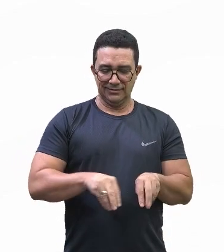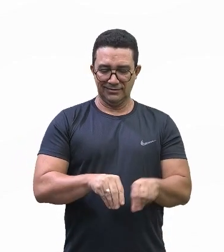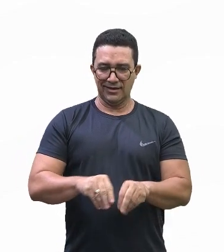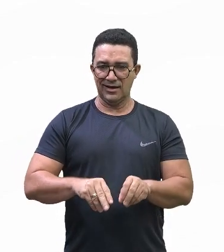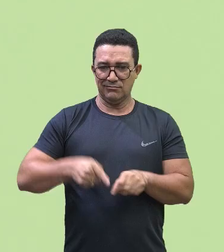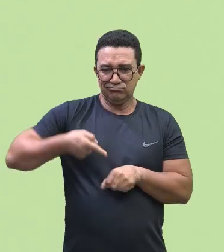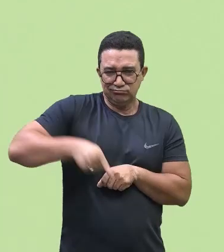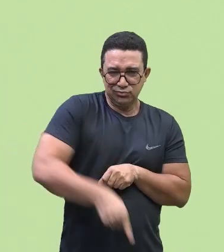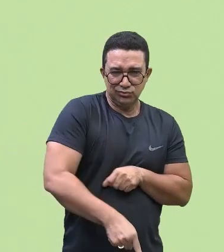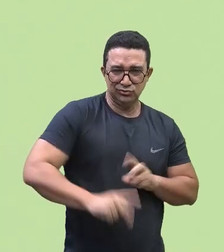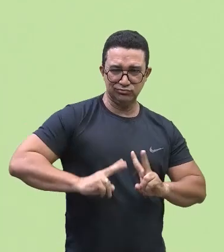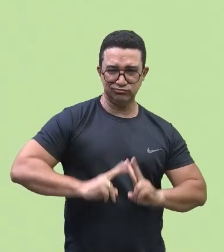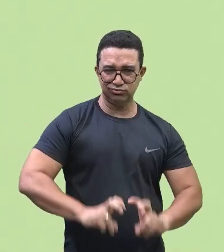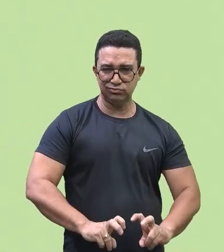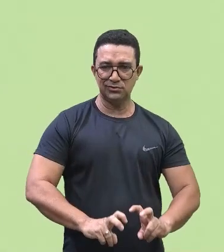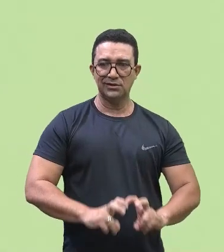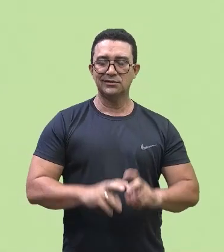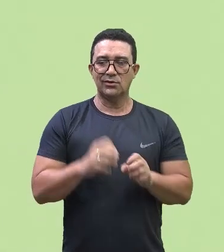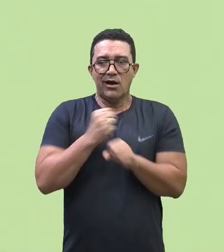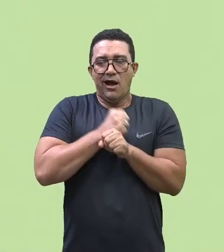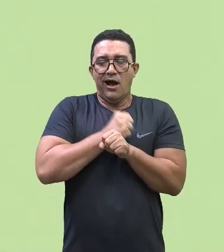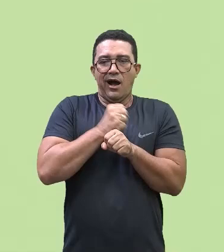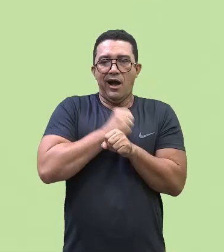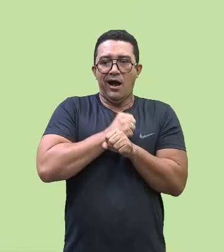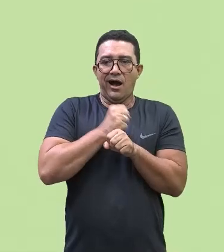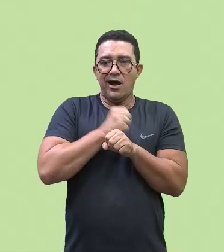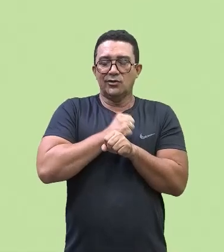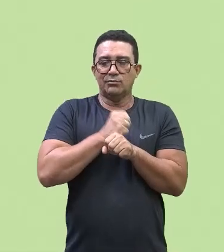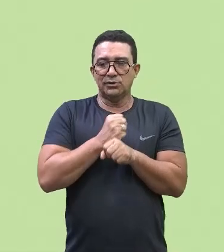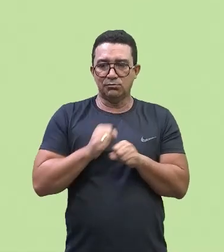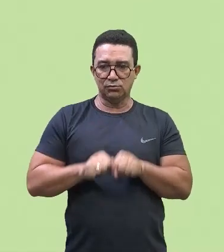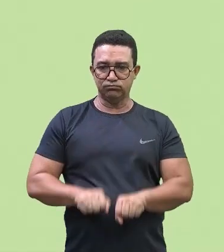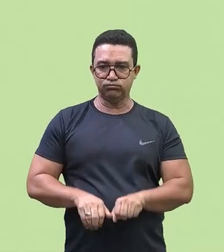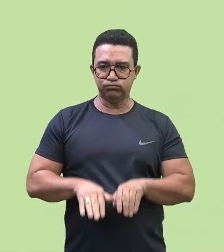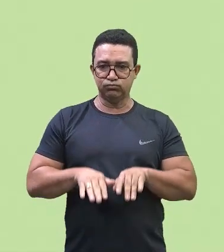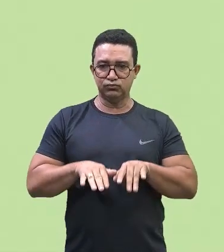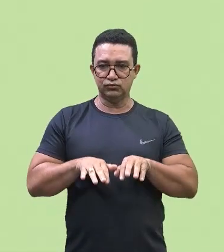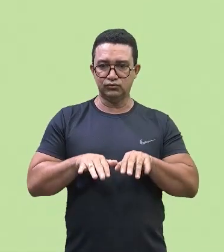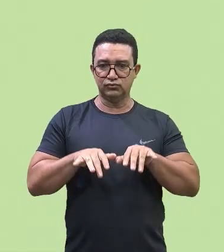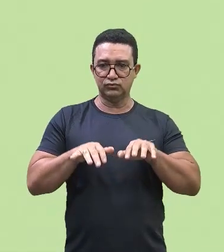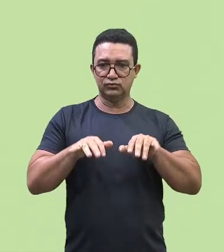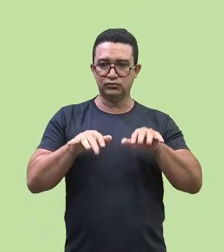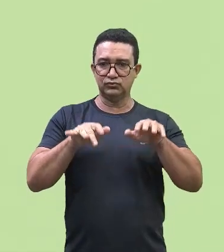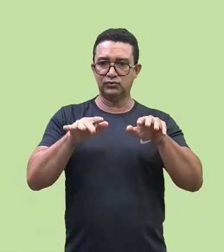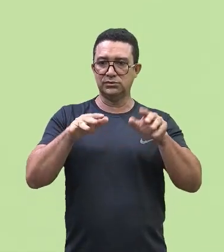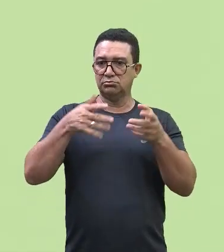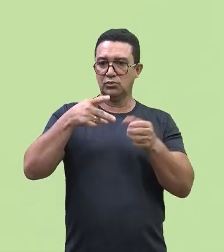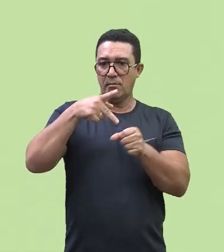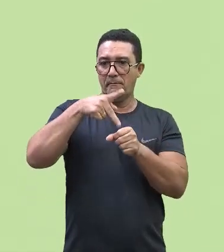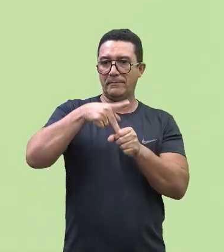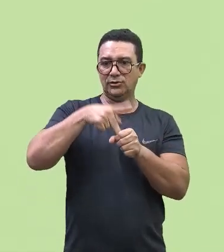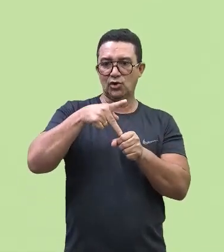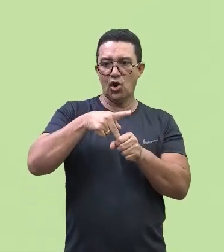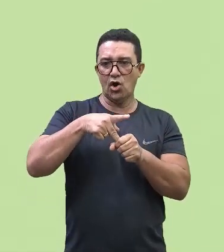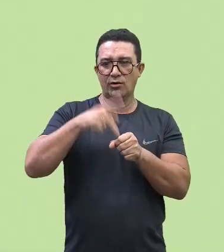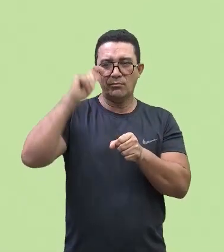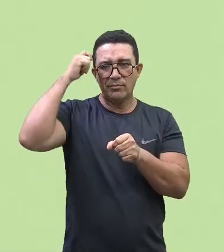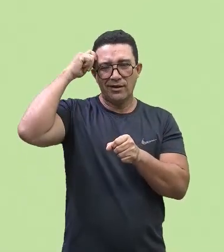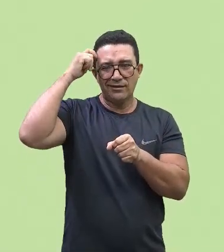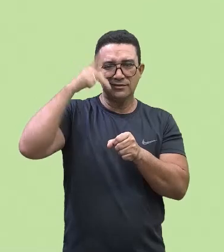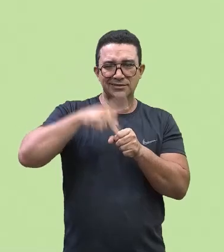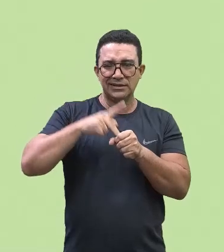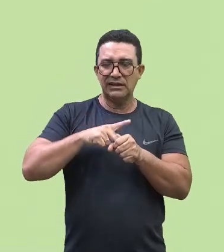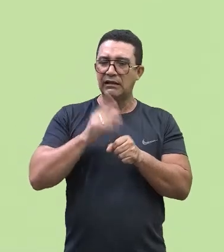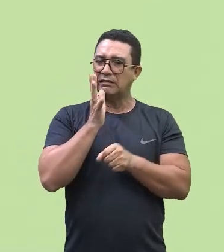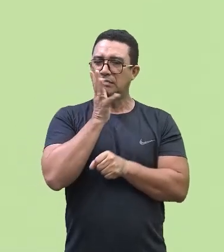precisa de milhões e milhões de anos para que se forme, né, uma jazida, por exemplo, dessas de